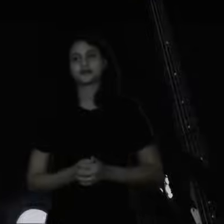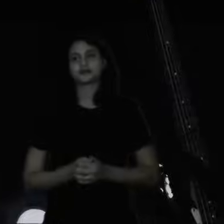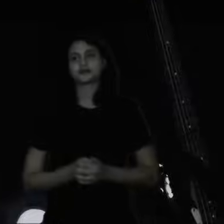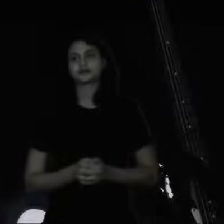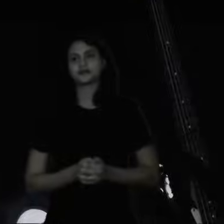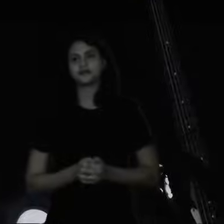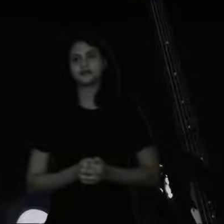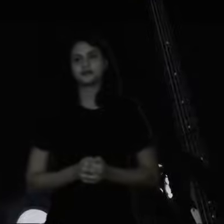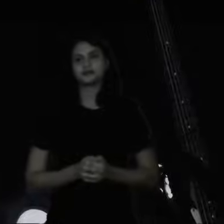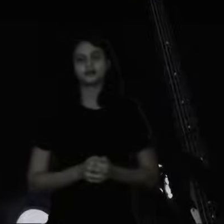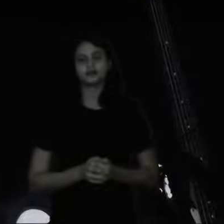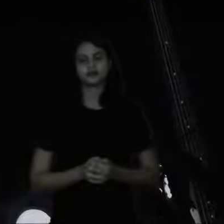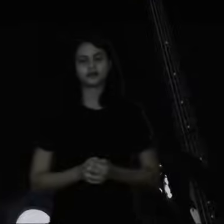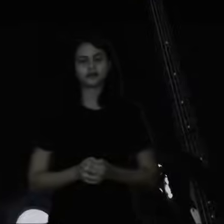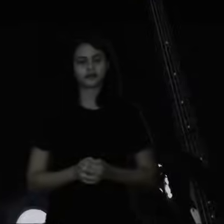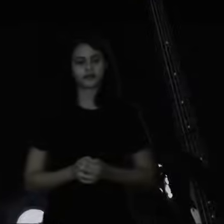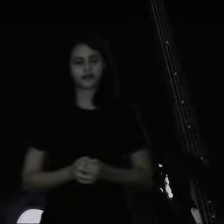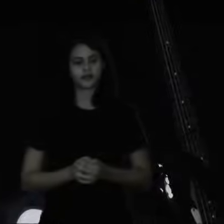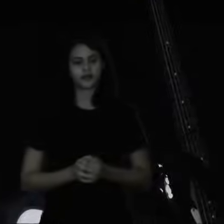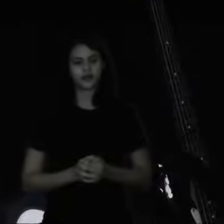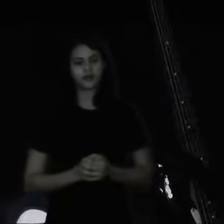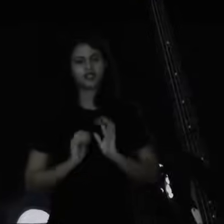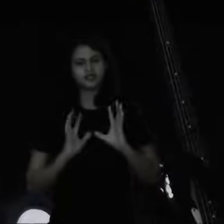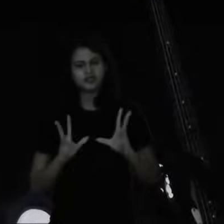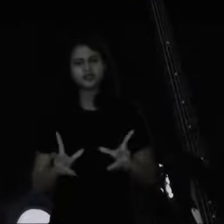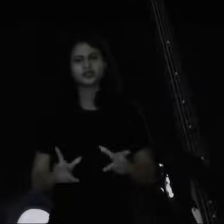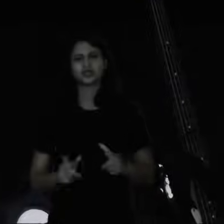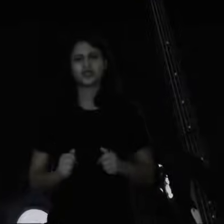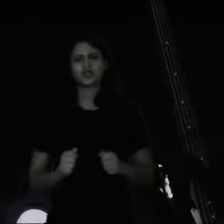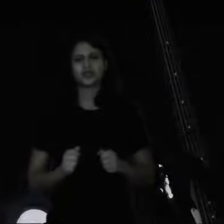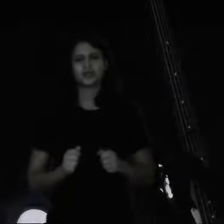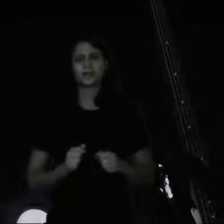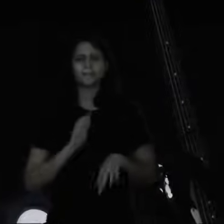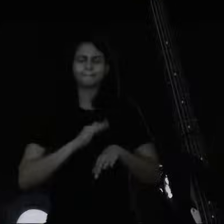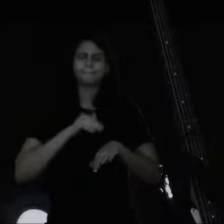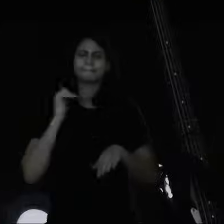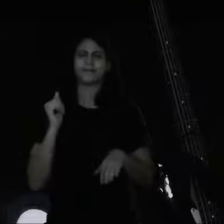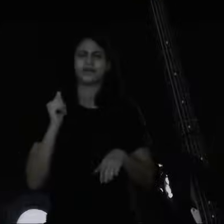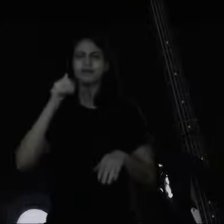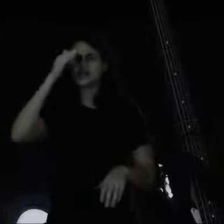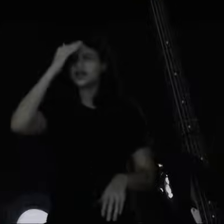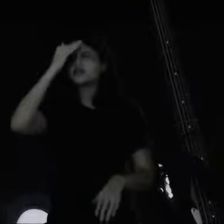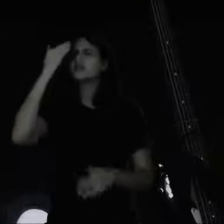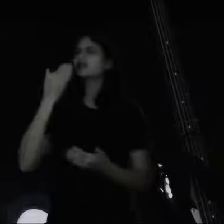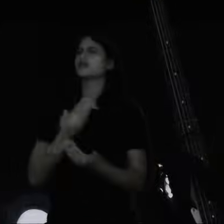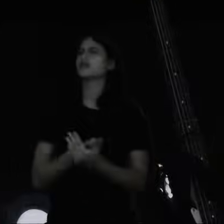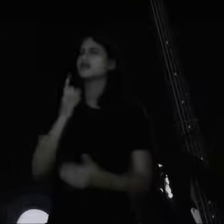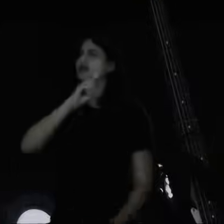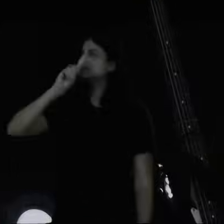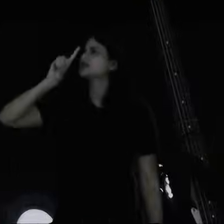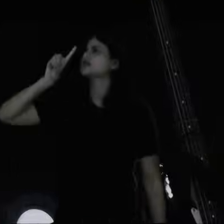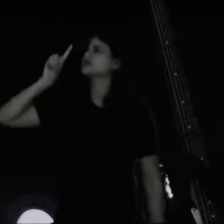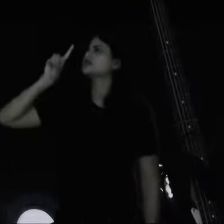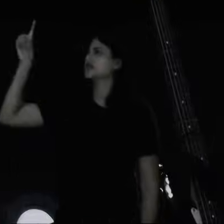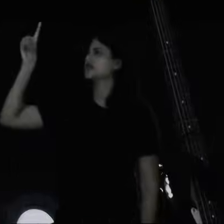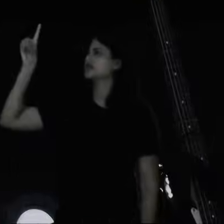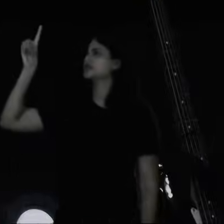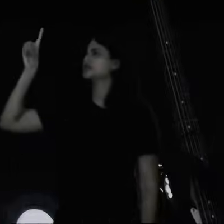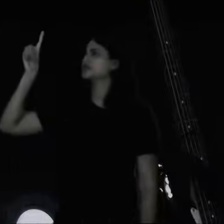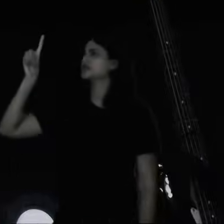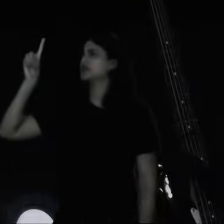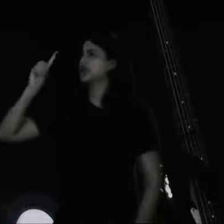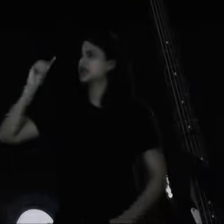Tudo isso somado à confiança que ele teve no Deus que o abraçou quando todos o